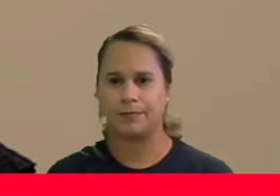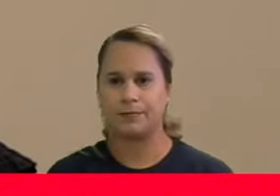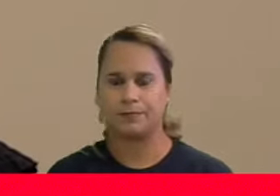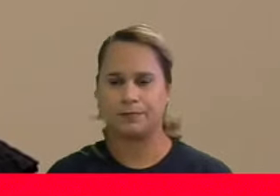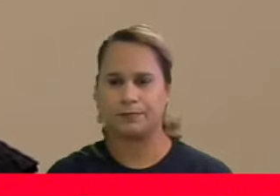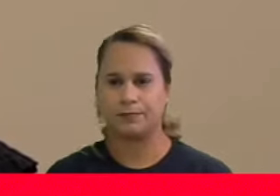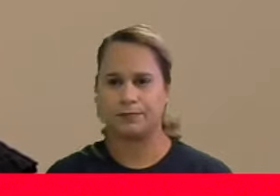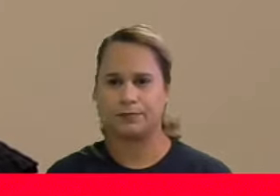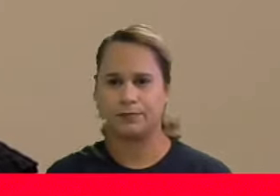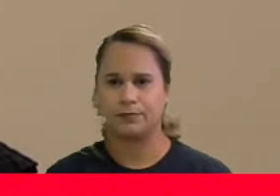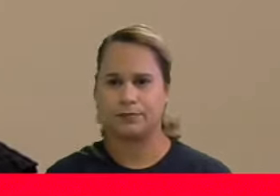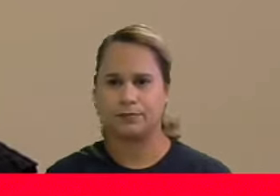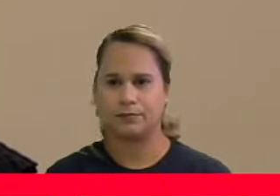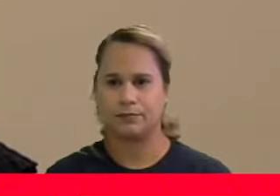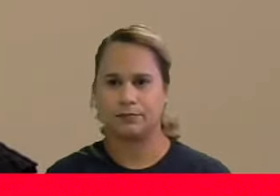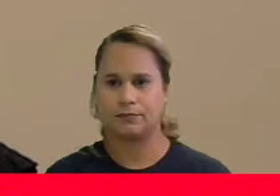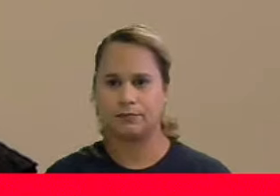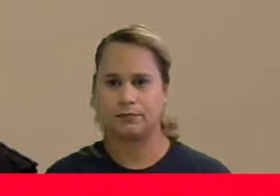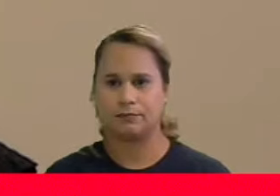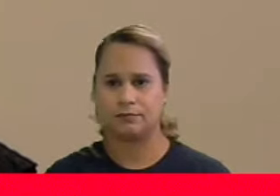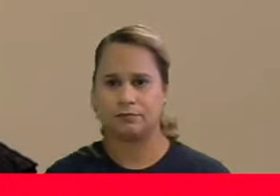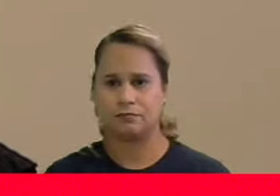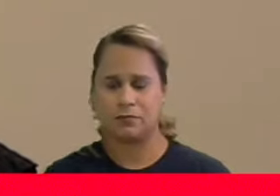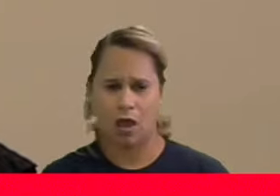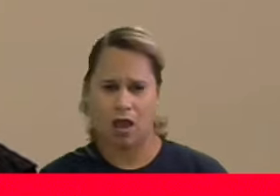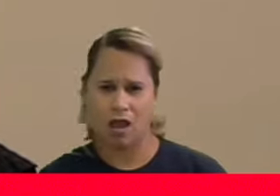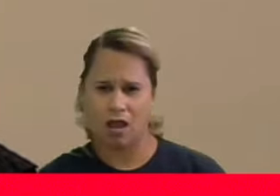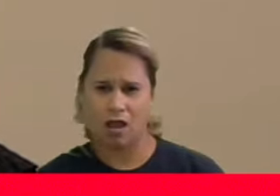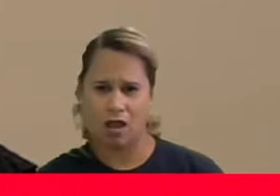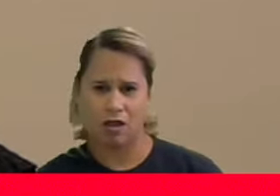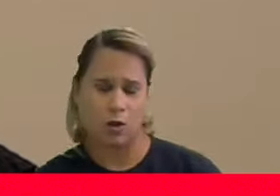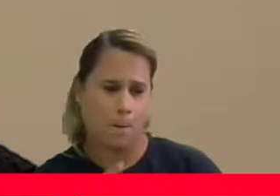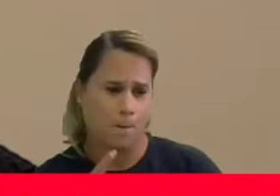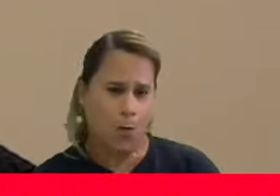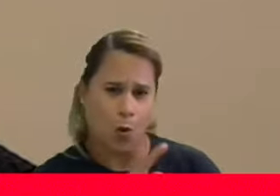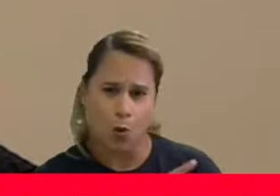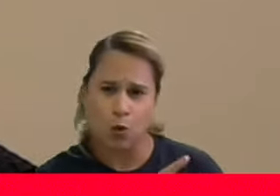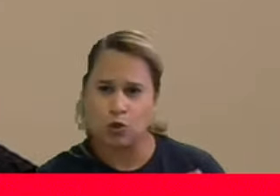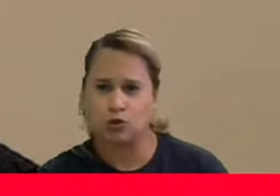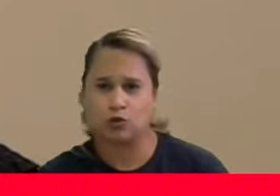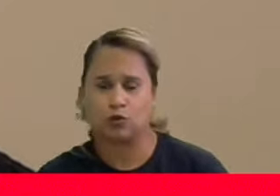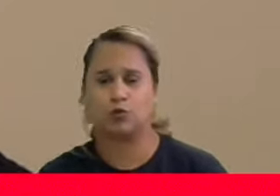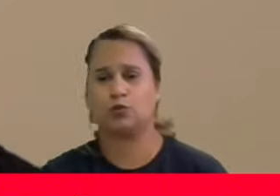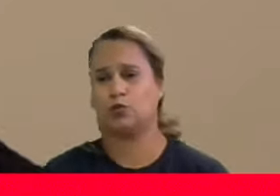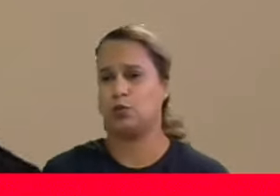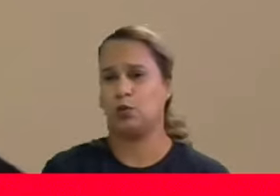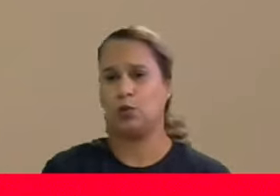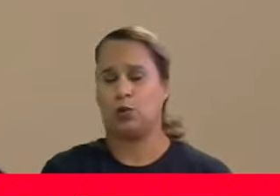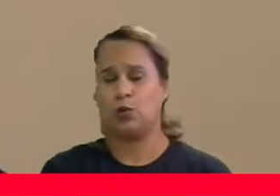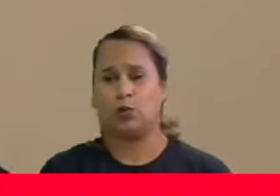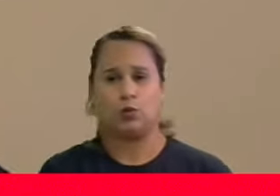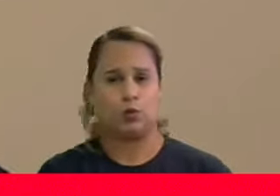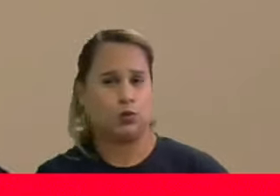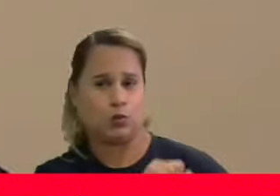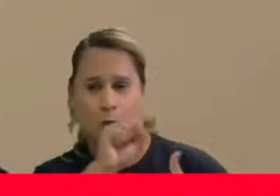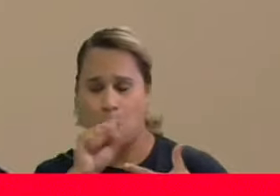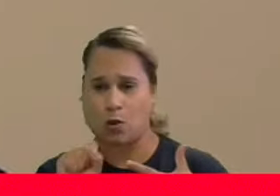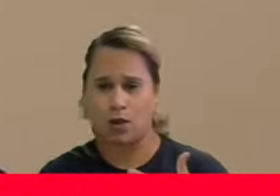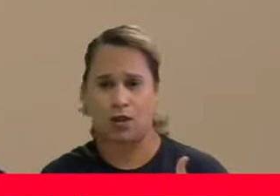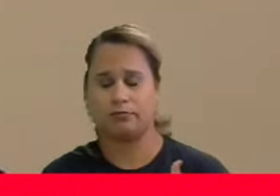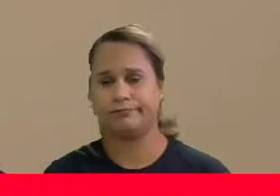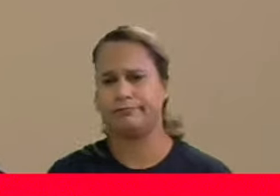Carvalho, a serem protegidos do poderio de Sérgio Moro, porque ele diz nesse voto que o abuso do poder